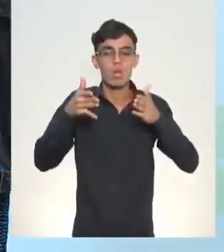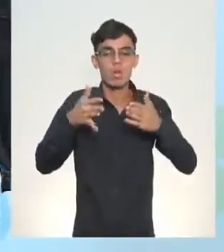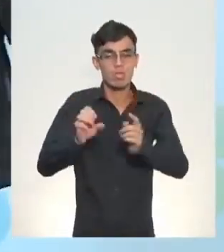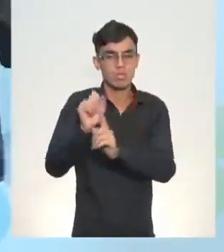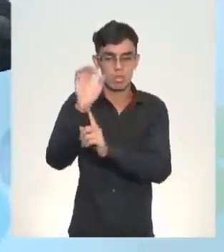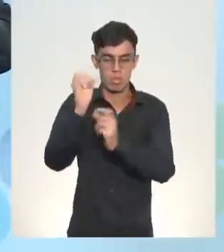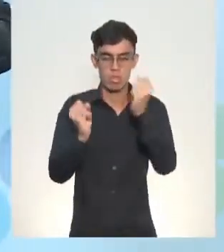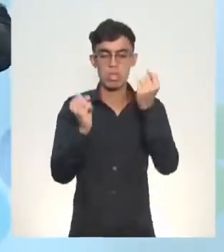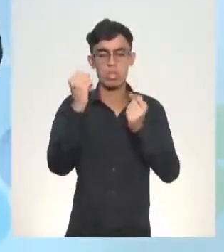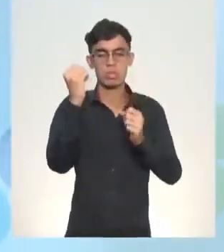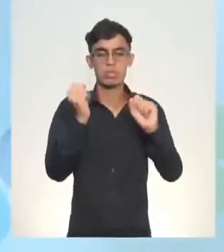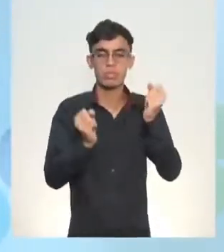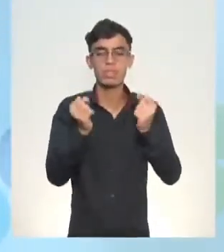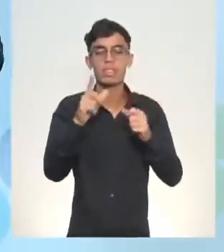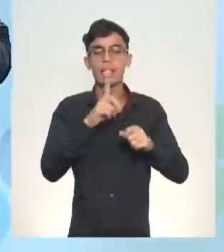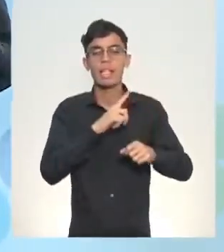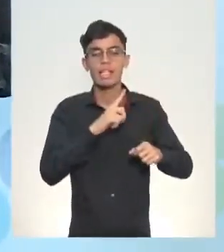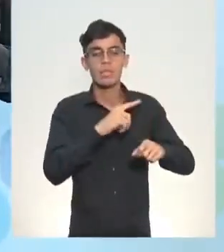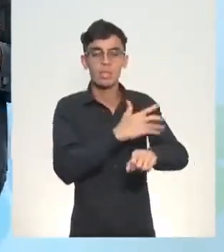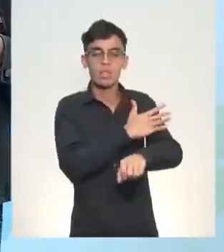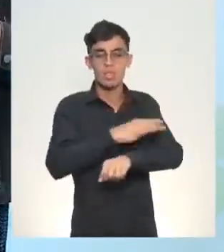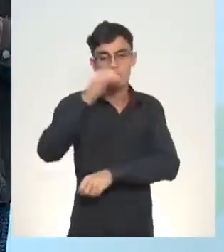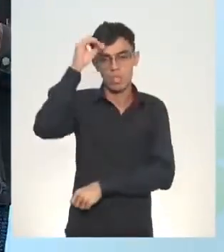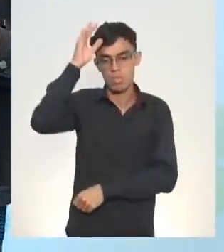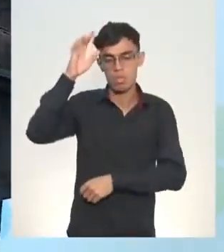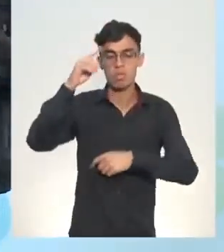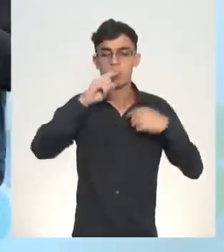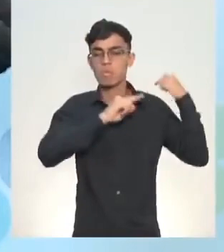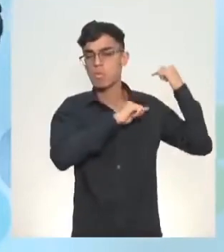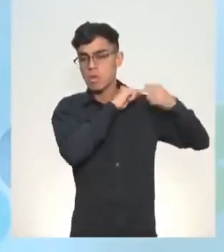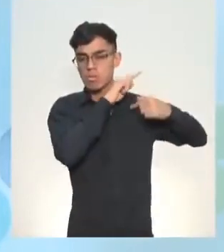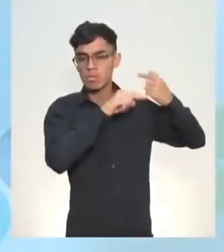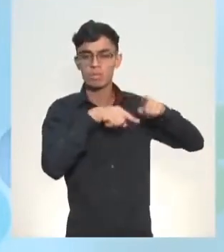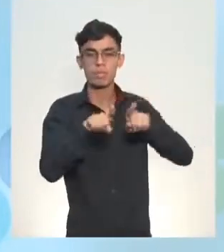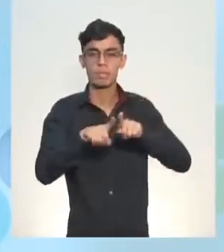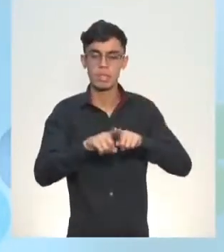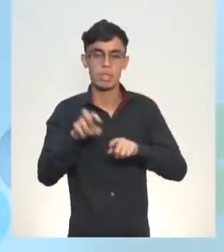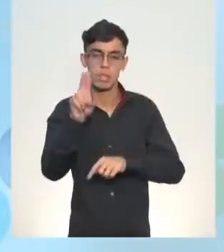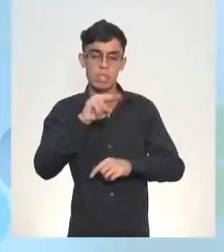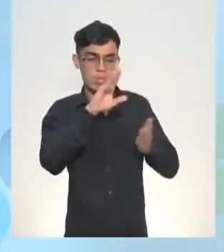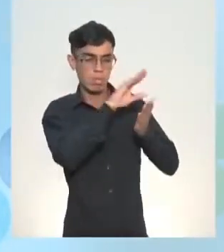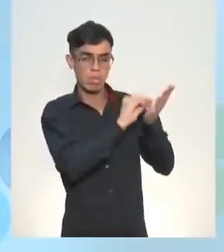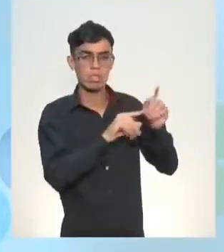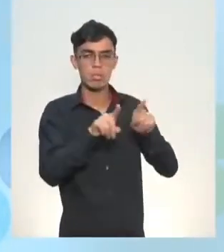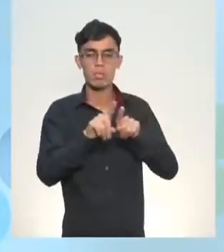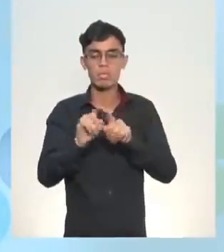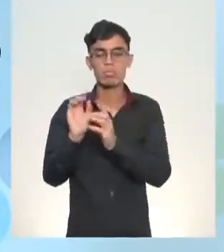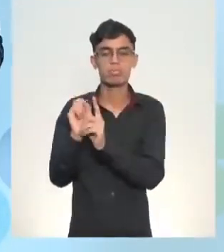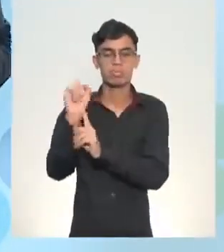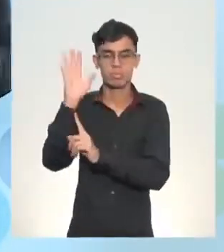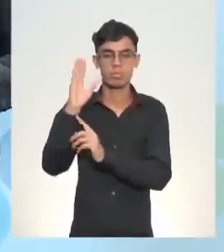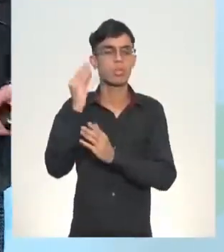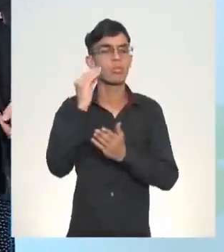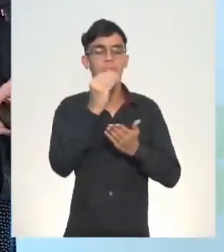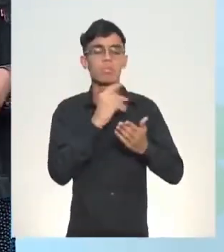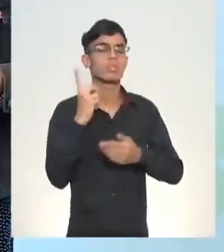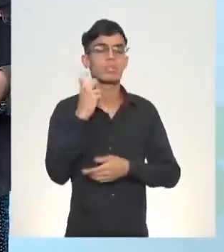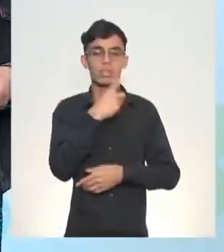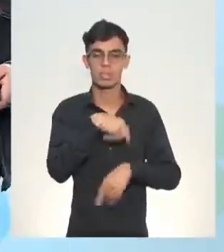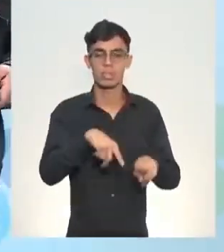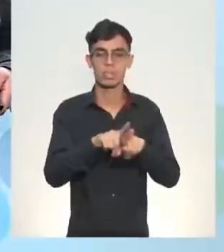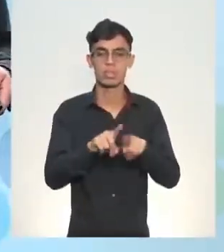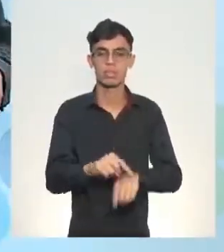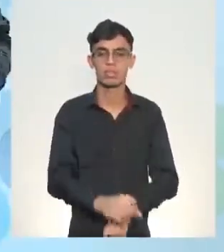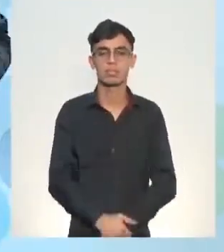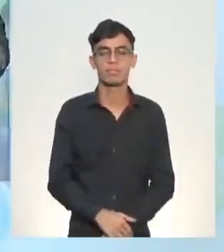está pegando muito, né, desse conhecimento ancestral também, tá? Principalmente a indústria cosmética. Olha só, aqui